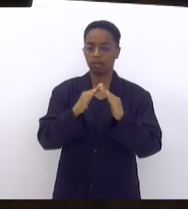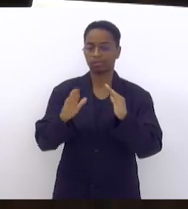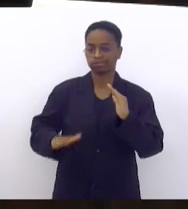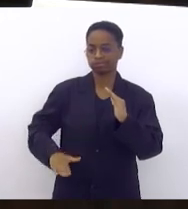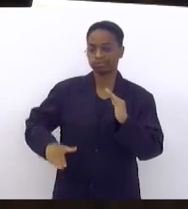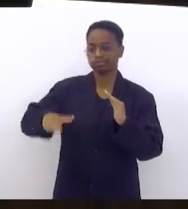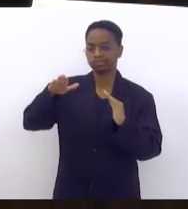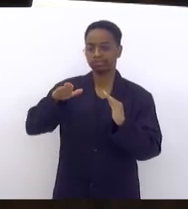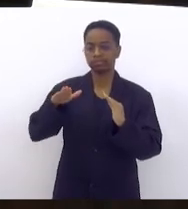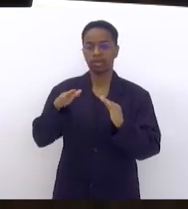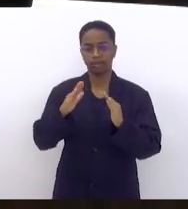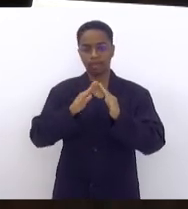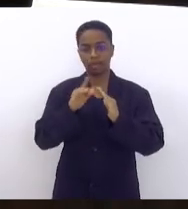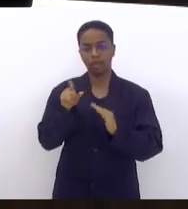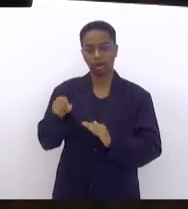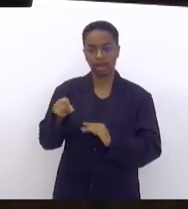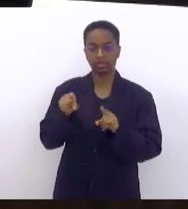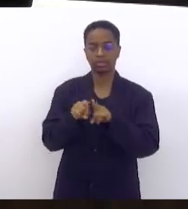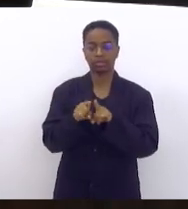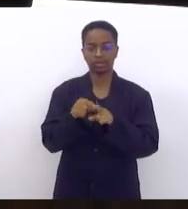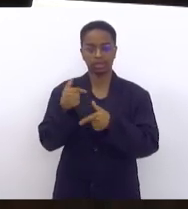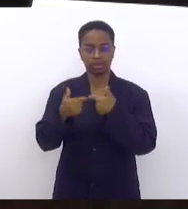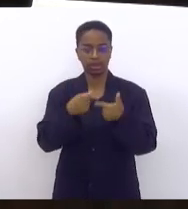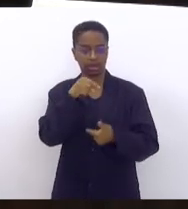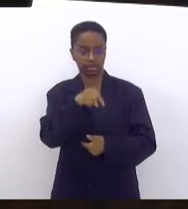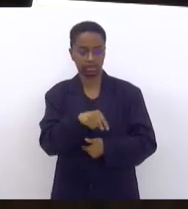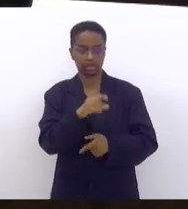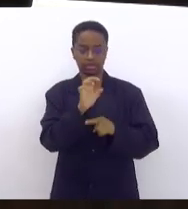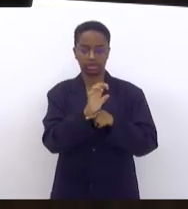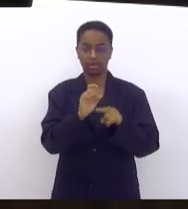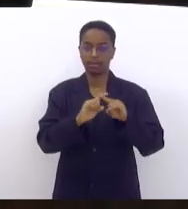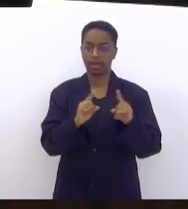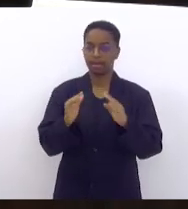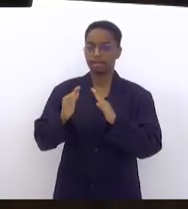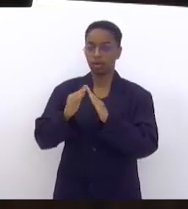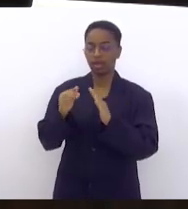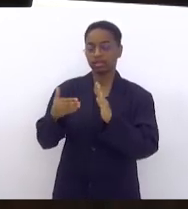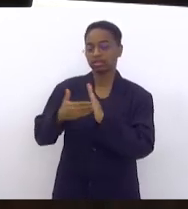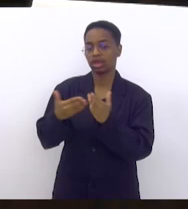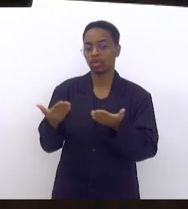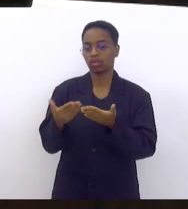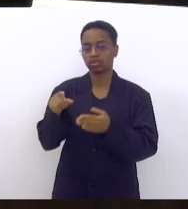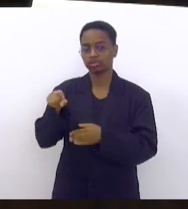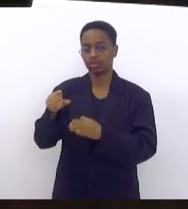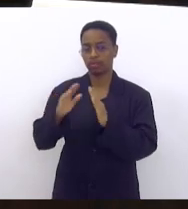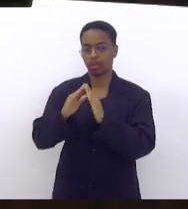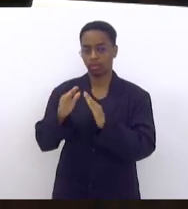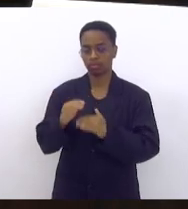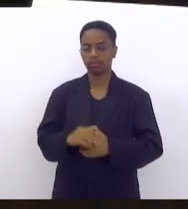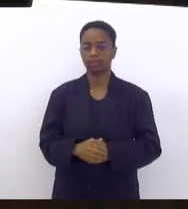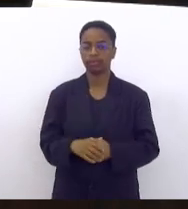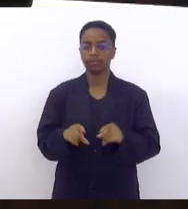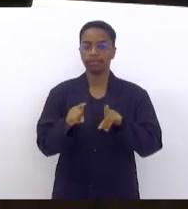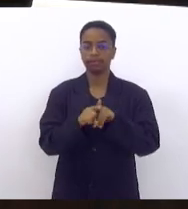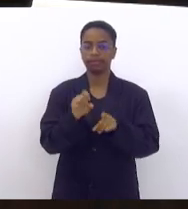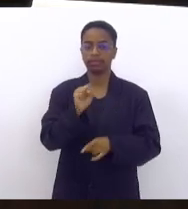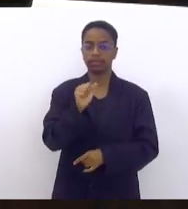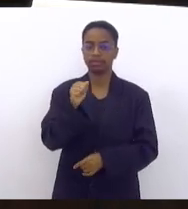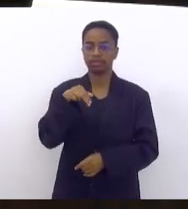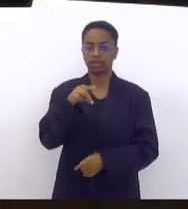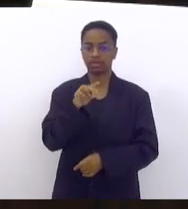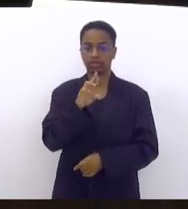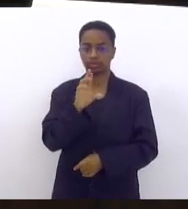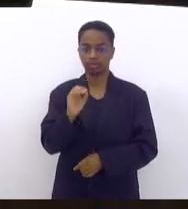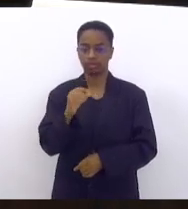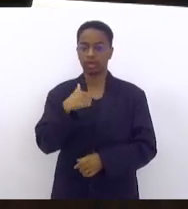Eu trabalho, moro lá e trabalho aqui no estado, mas eu moro ainda até hoje lá. E do Sandro, né? Foram pessoas que eu acompanhei